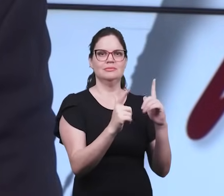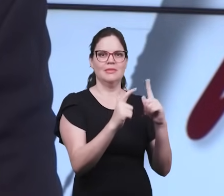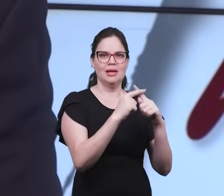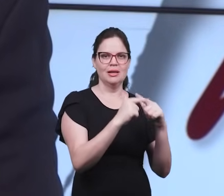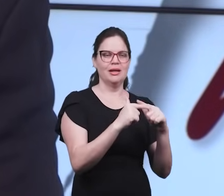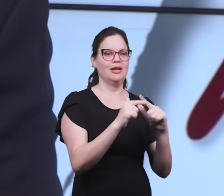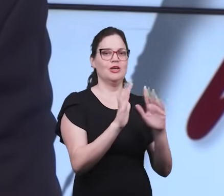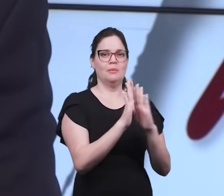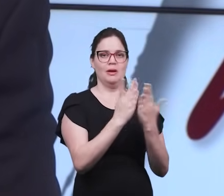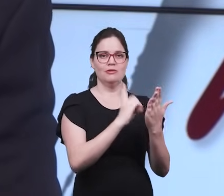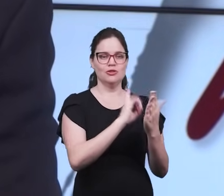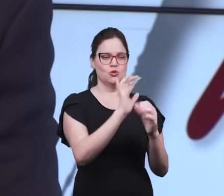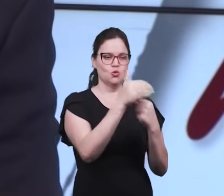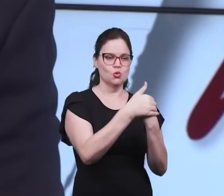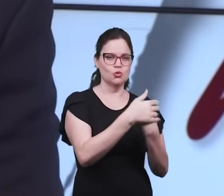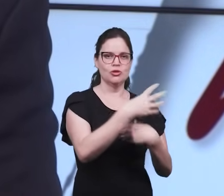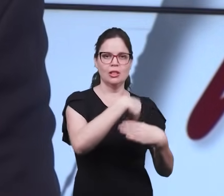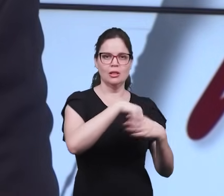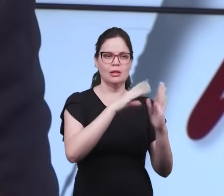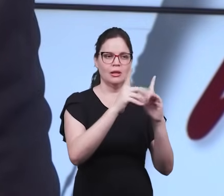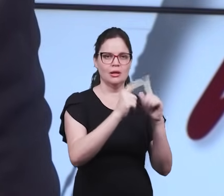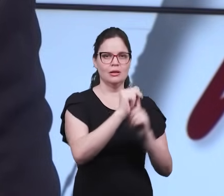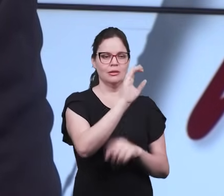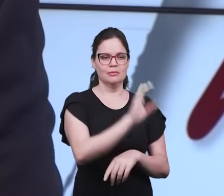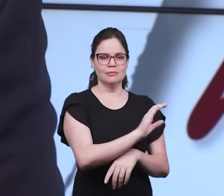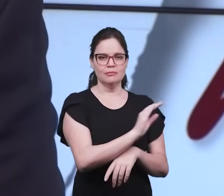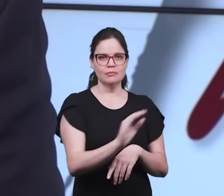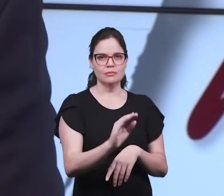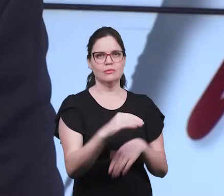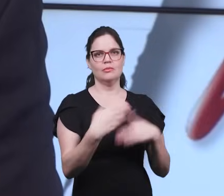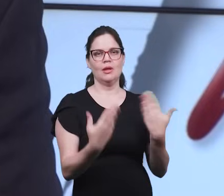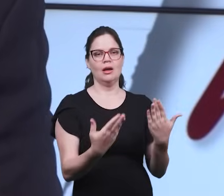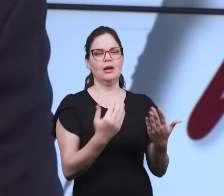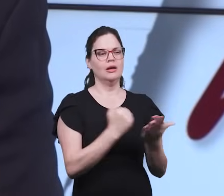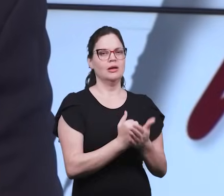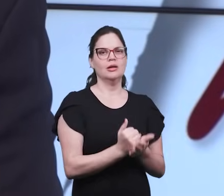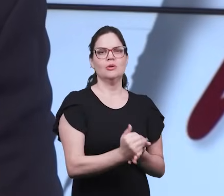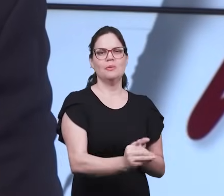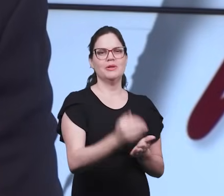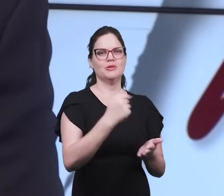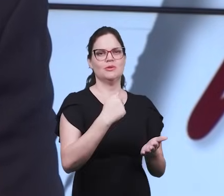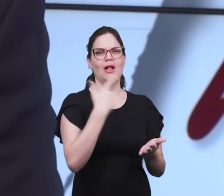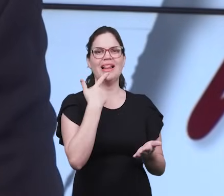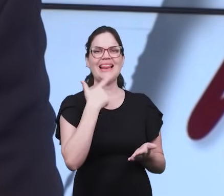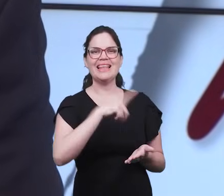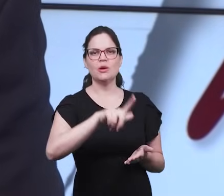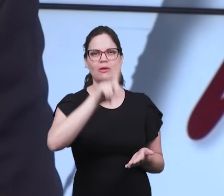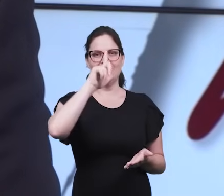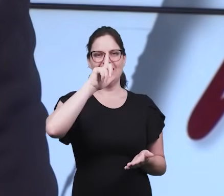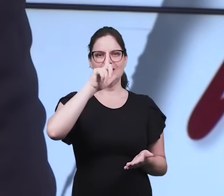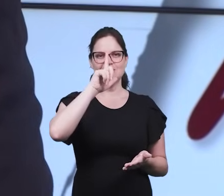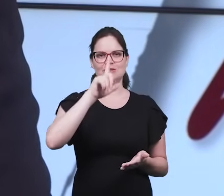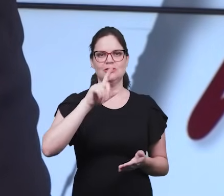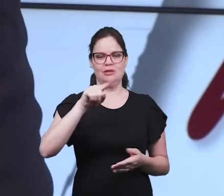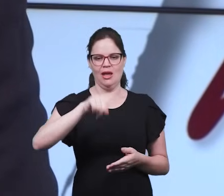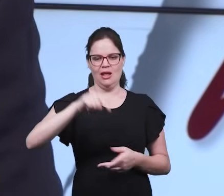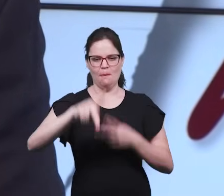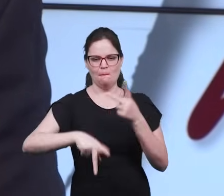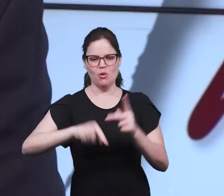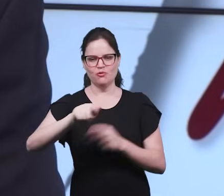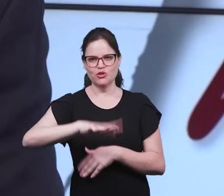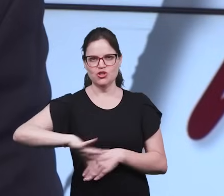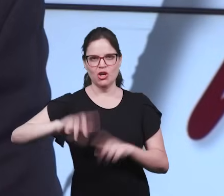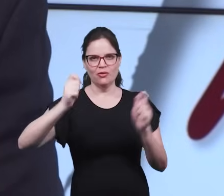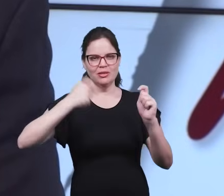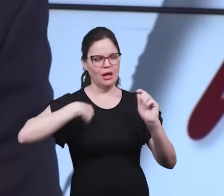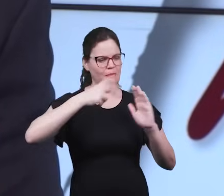mosteiros, escondidas, né? Teve ali, as solenidades passaram a ser em latim, o povo já não teve mais acesso à